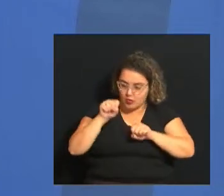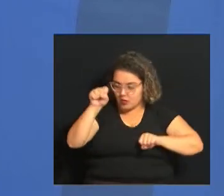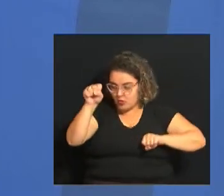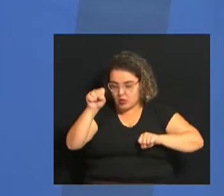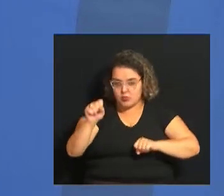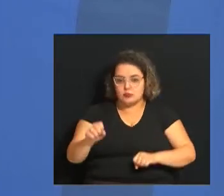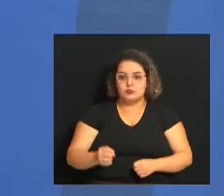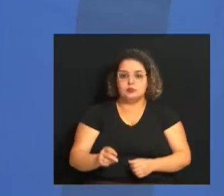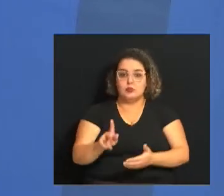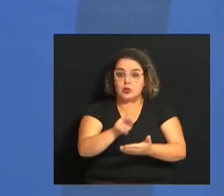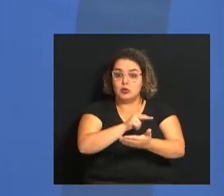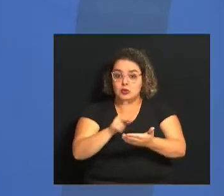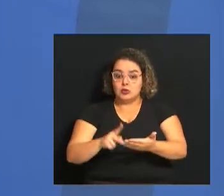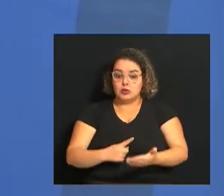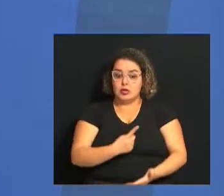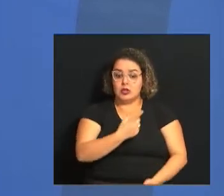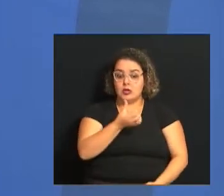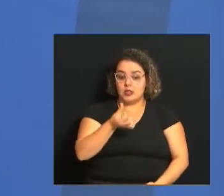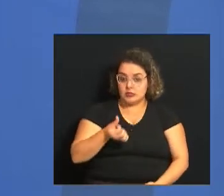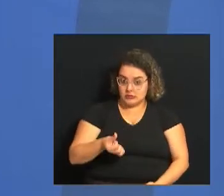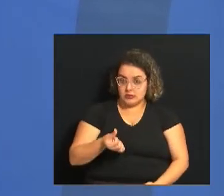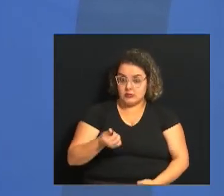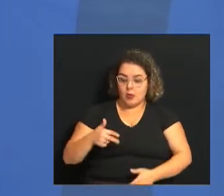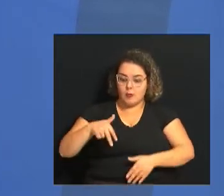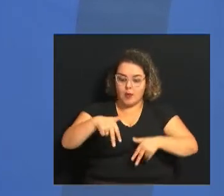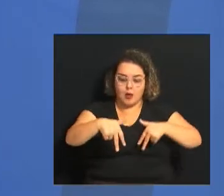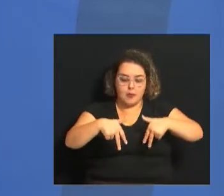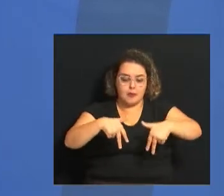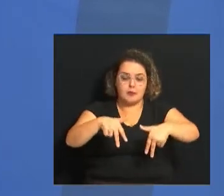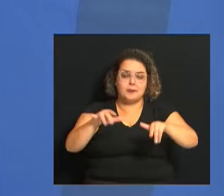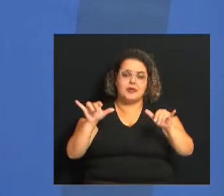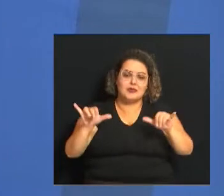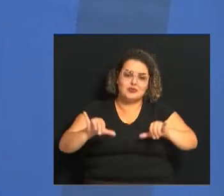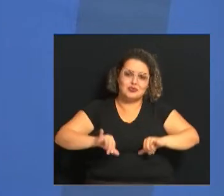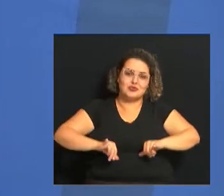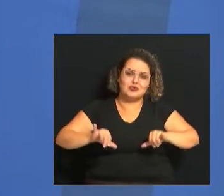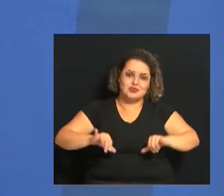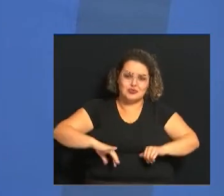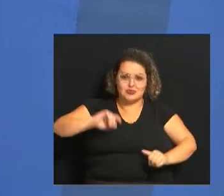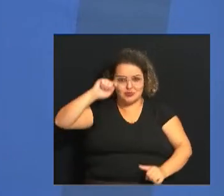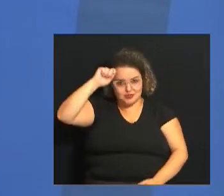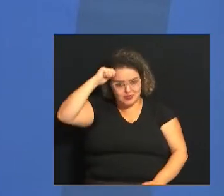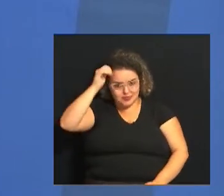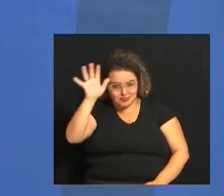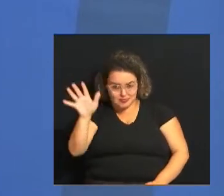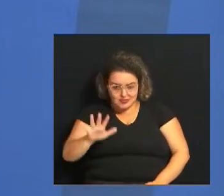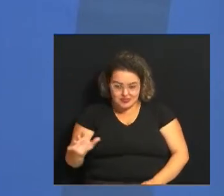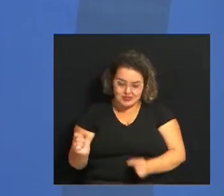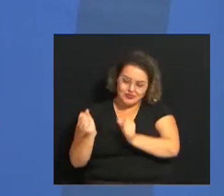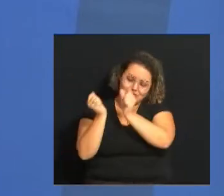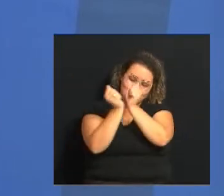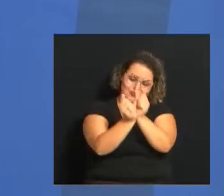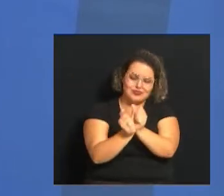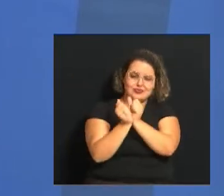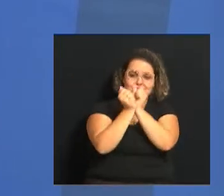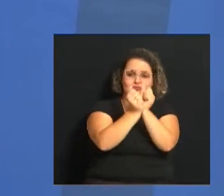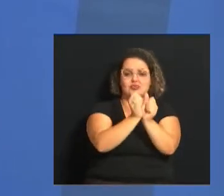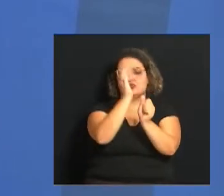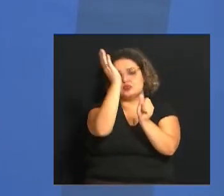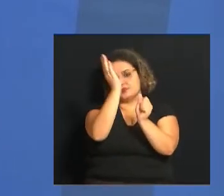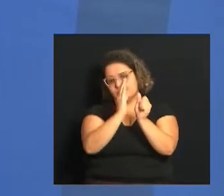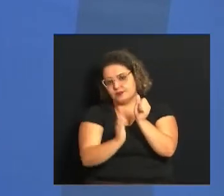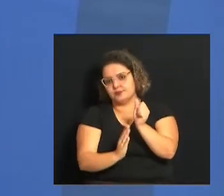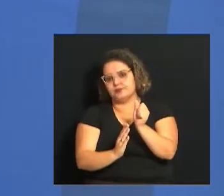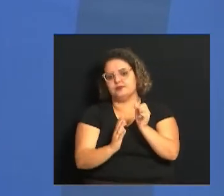16 personagens que retratam os sofrimentos dos africanos escravizados no Brasil, trazendo especialmente